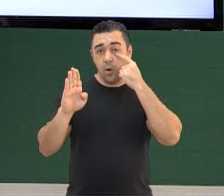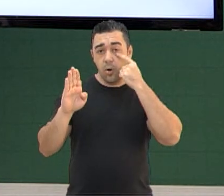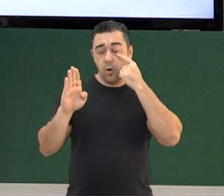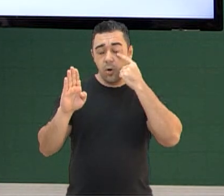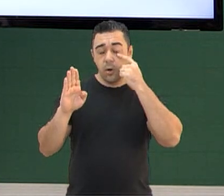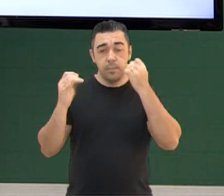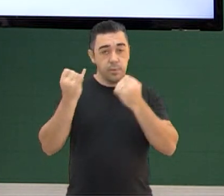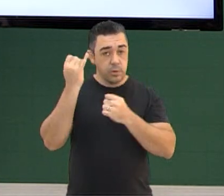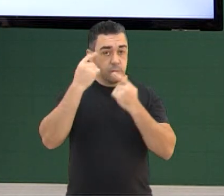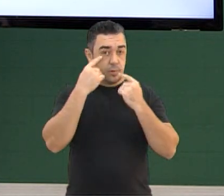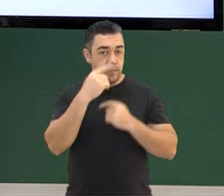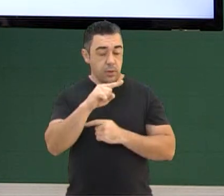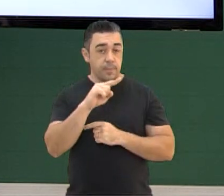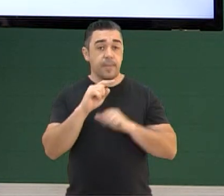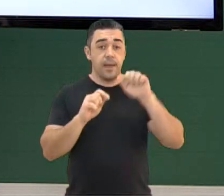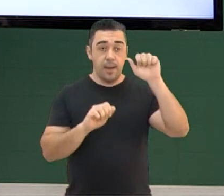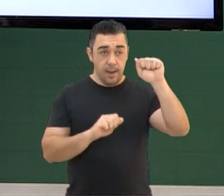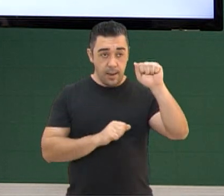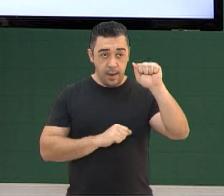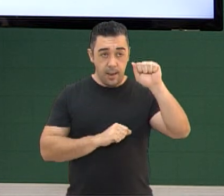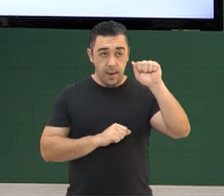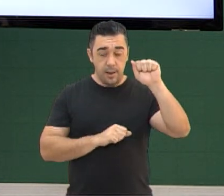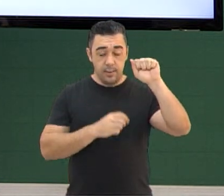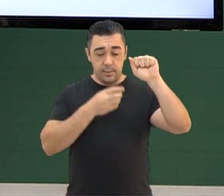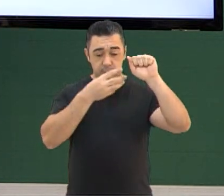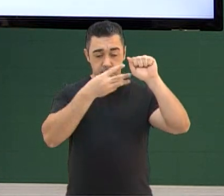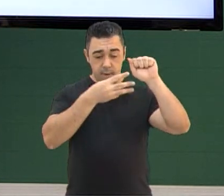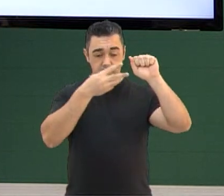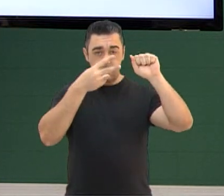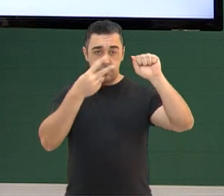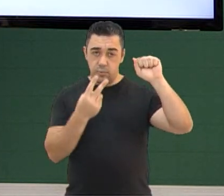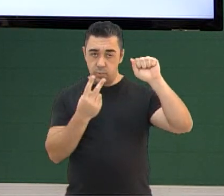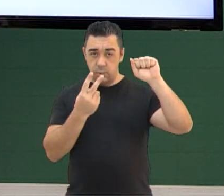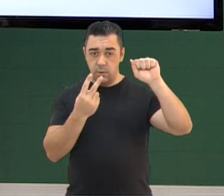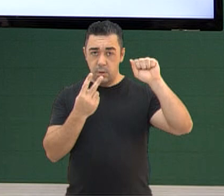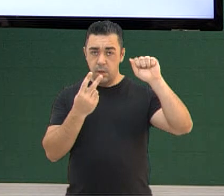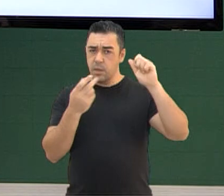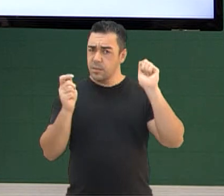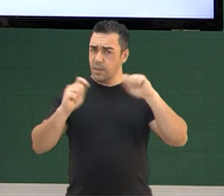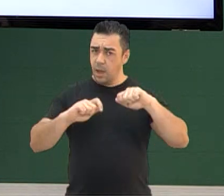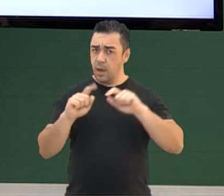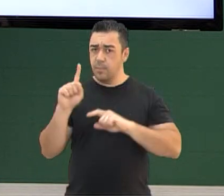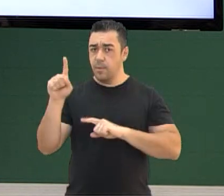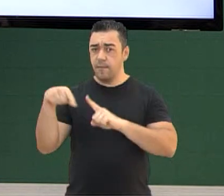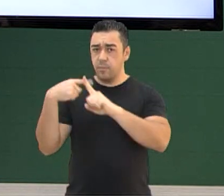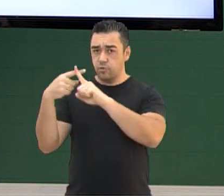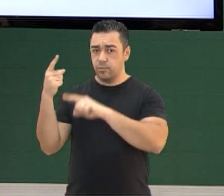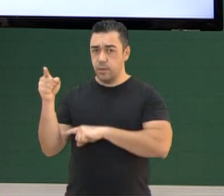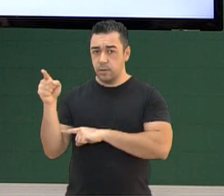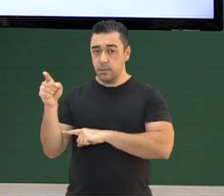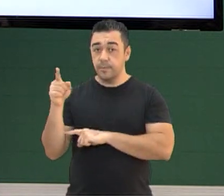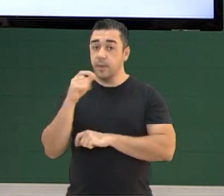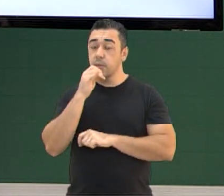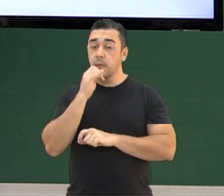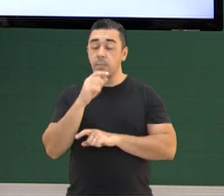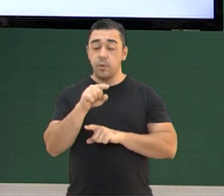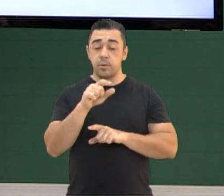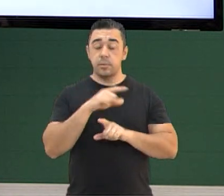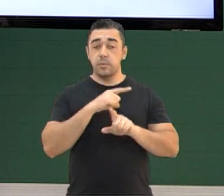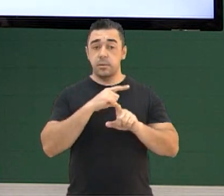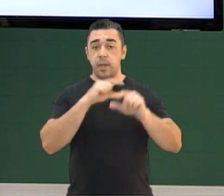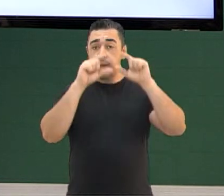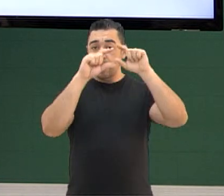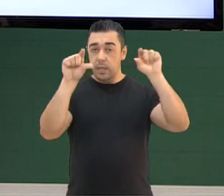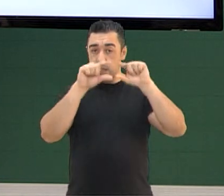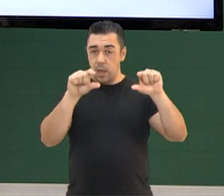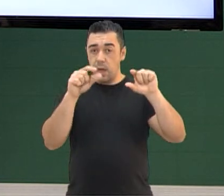é isso que é importante. Então, aqui eu tenho... Como que eu sei que eu posso multiplicar? Eu posso multiplicar se o número de colunas for igual ao número de linhas.